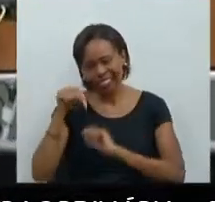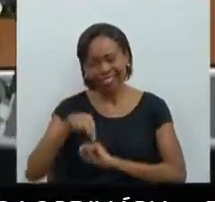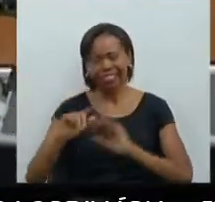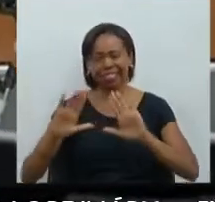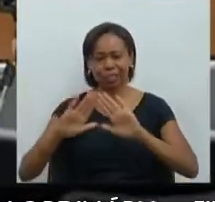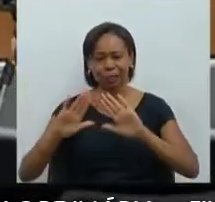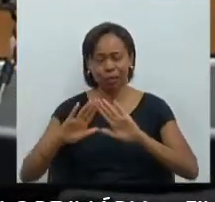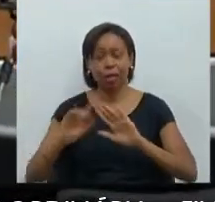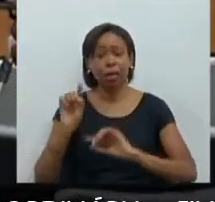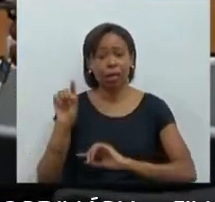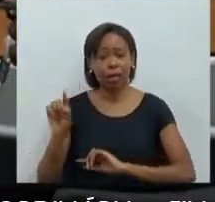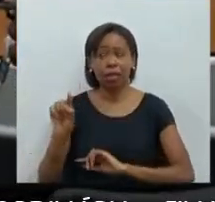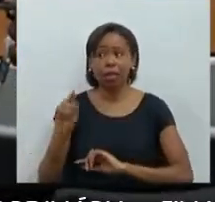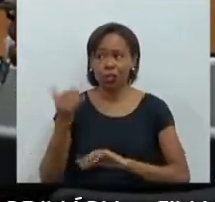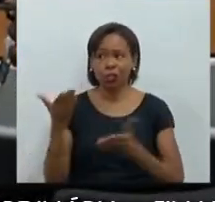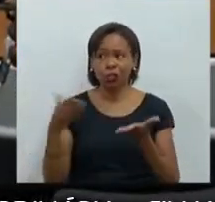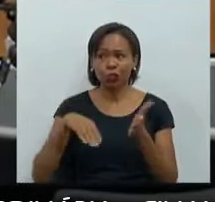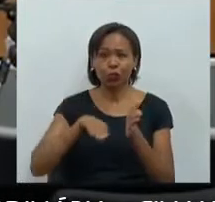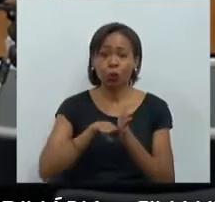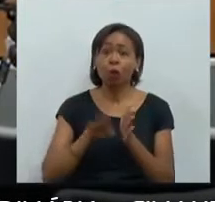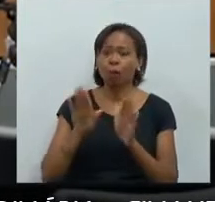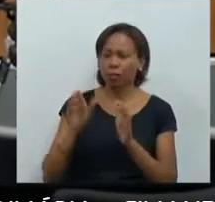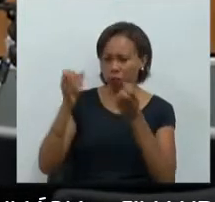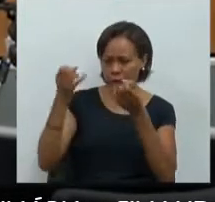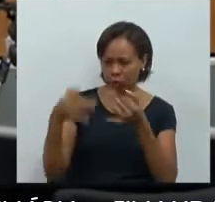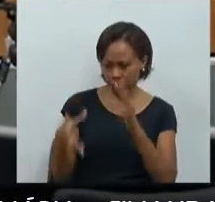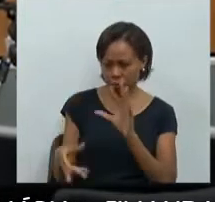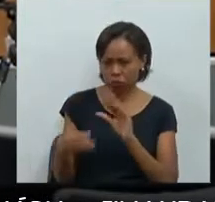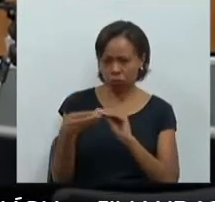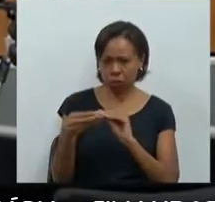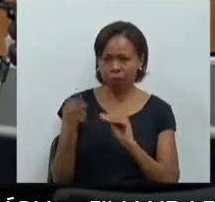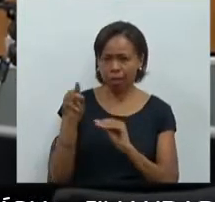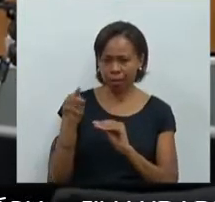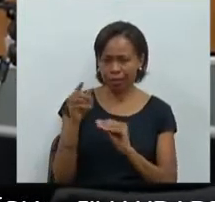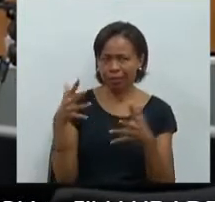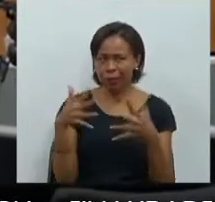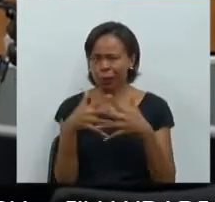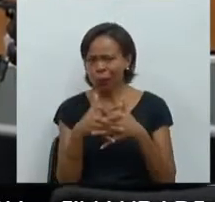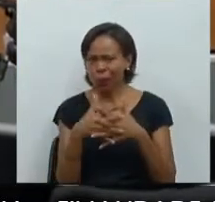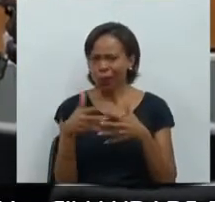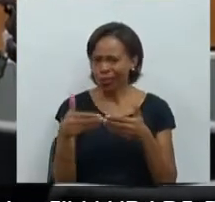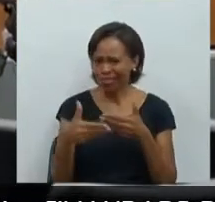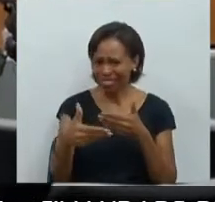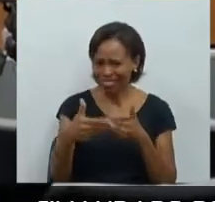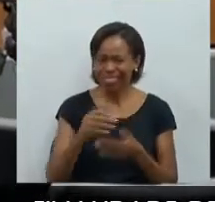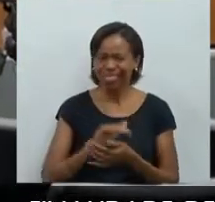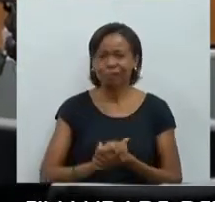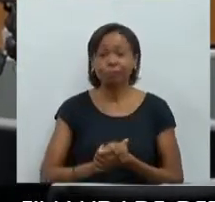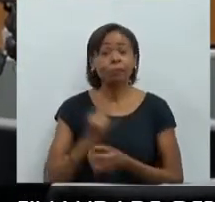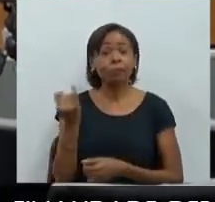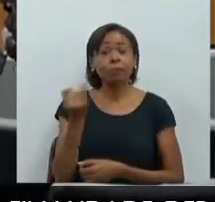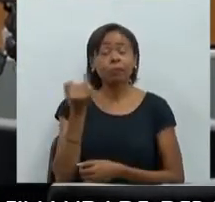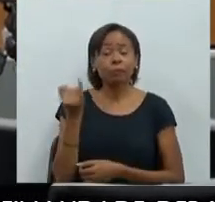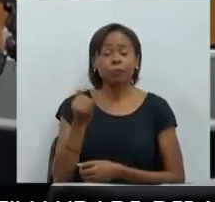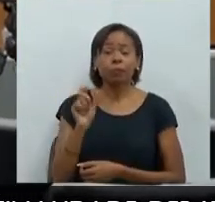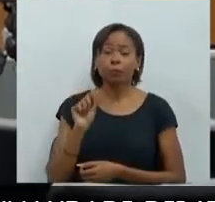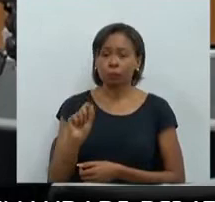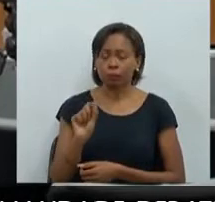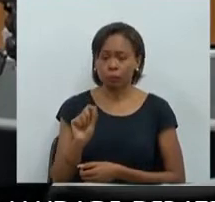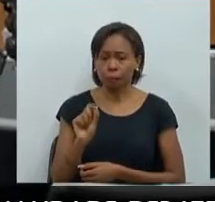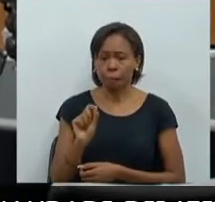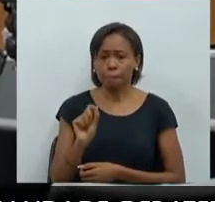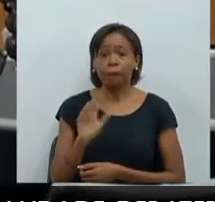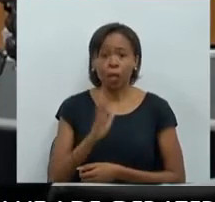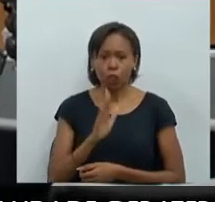vai dizer, mas é só para sintonizar o presidente, porque para que ele não se perca daqui para frente. É muito importante, presidente. Nós tivemos